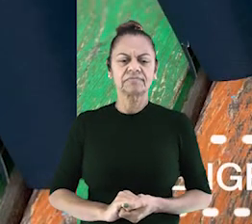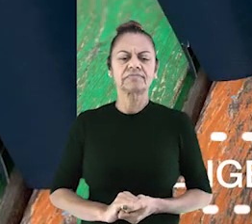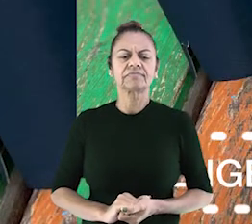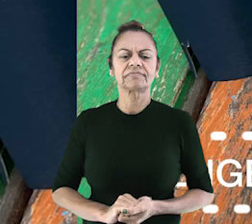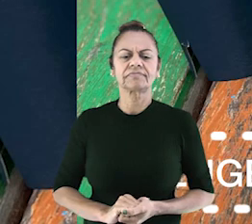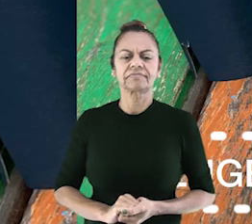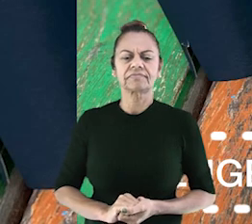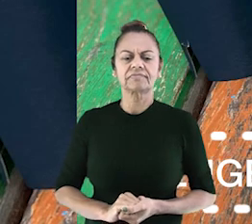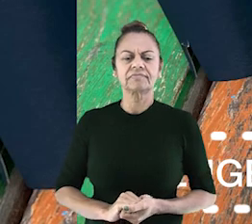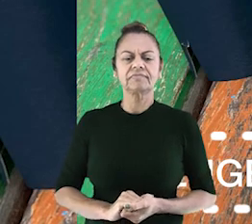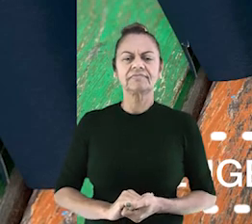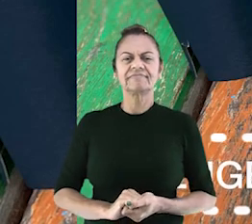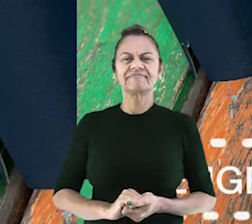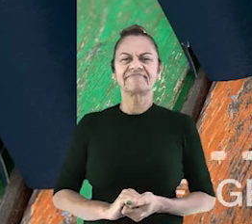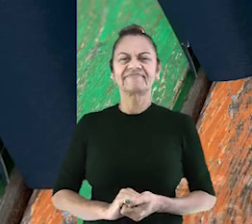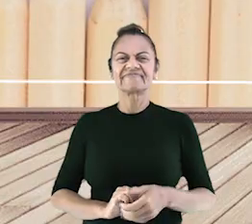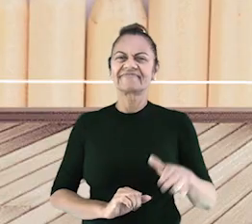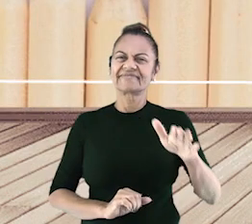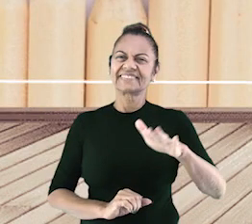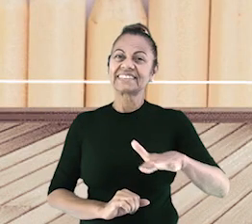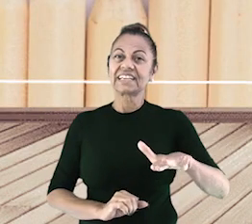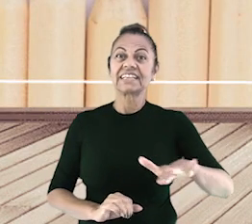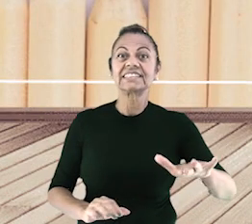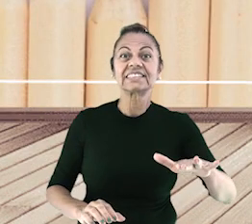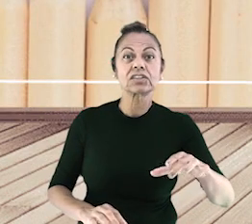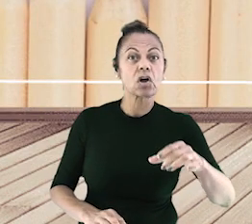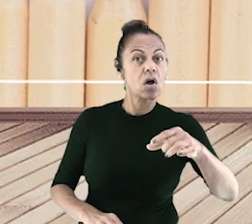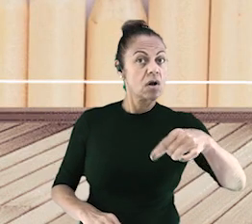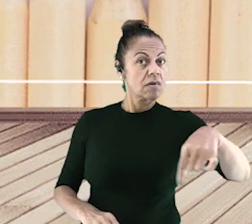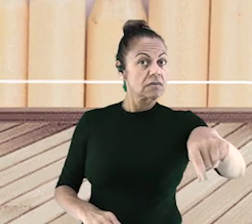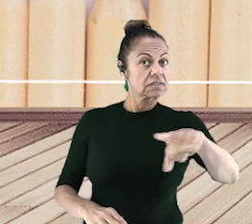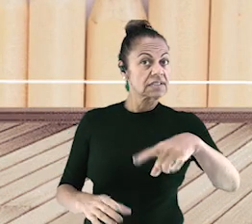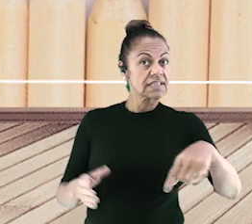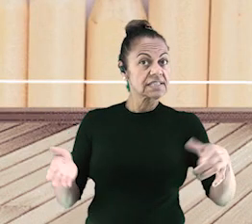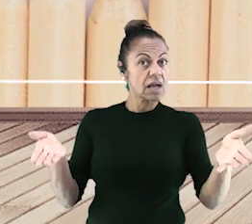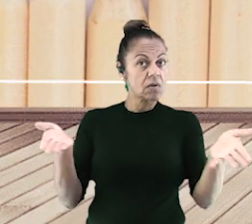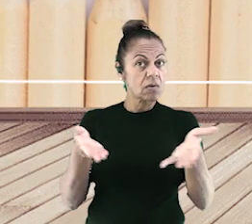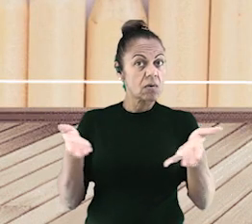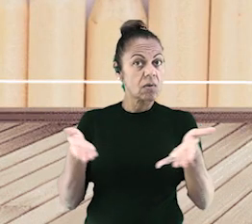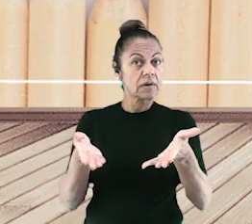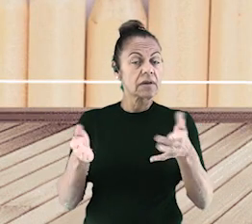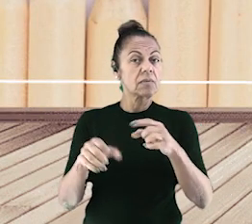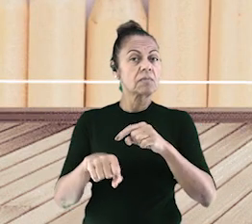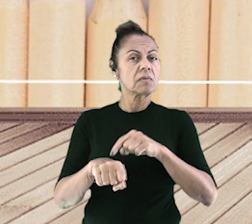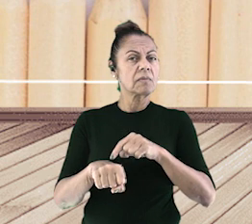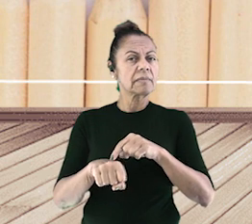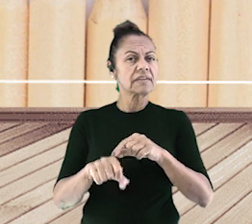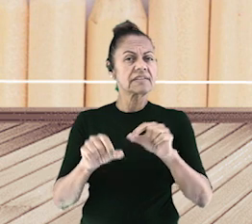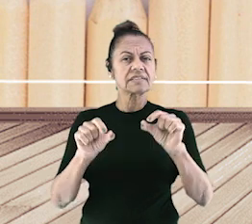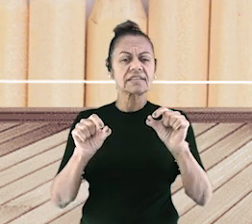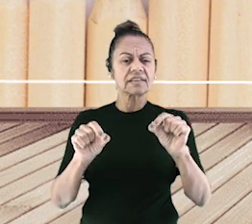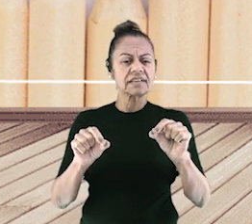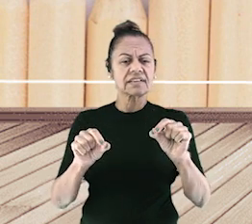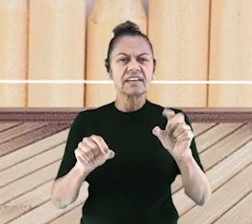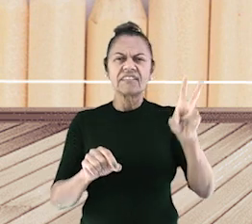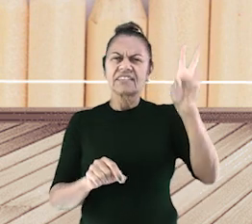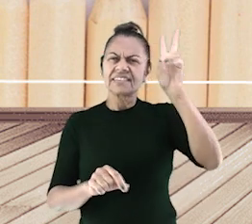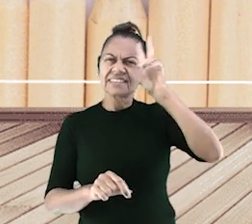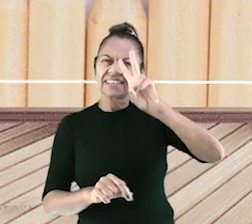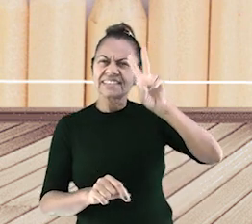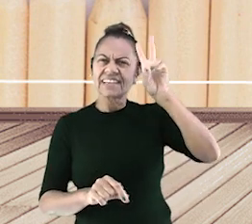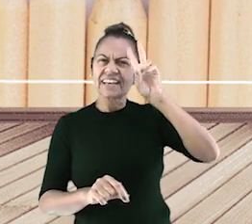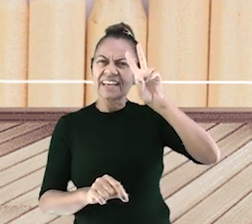ficou a engenhoca do professor Wallace. Crianças, agora é o momento. Lembra da